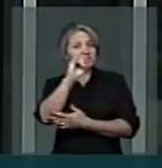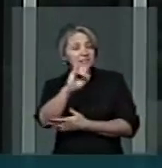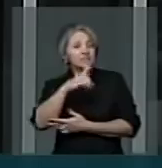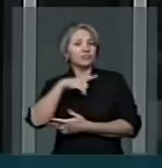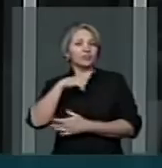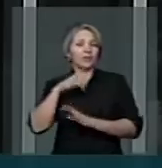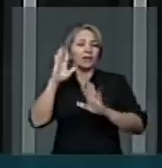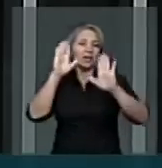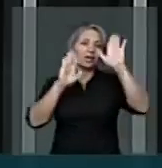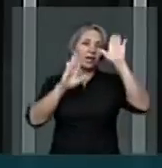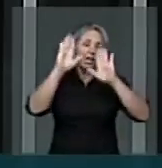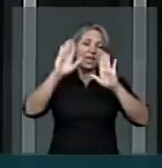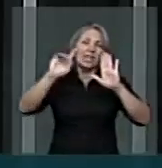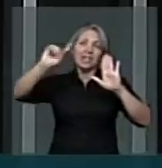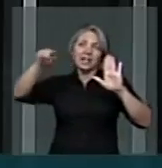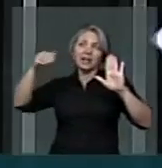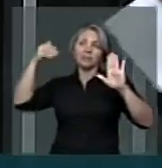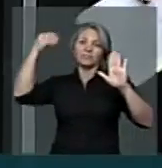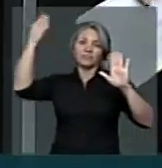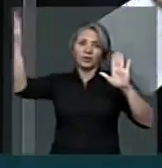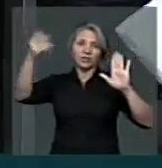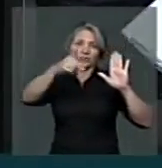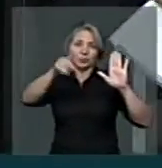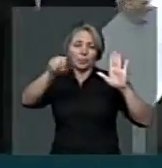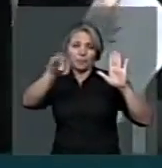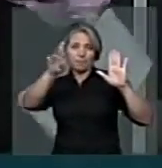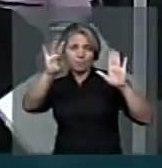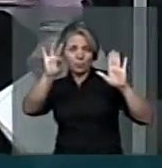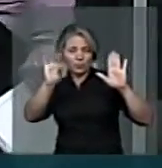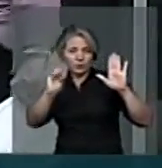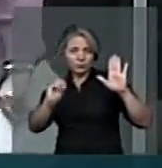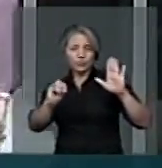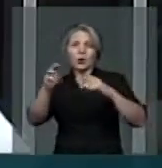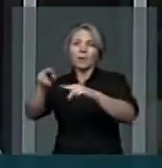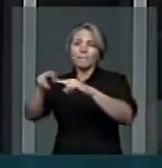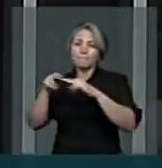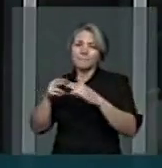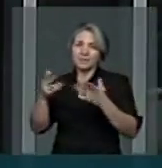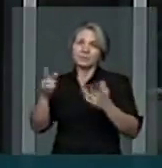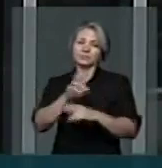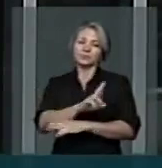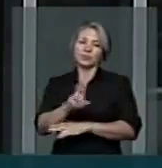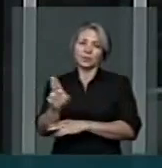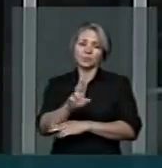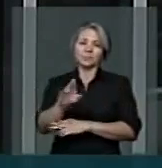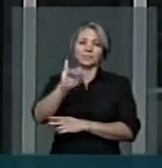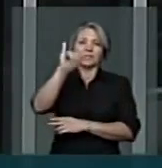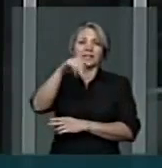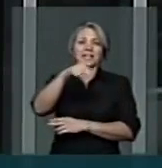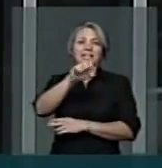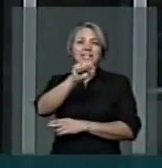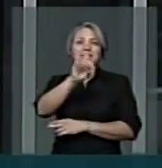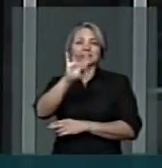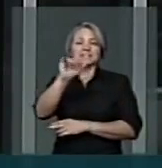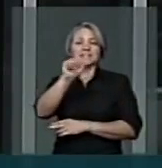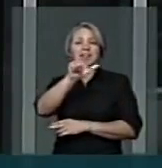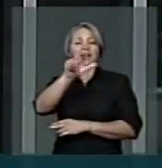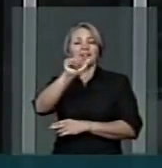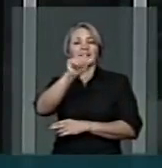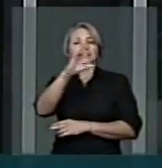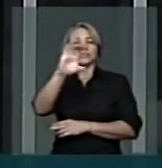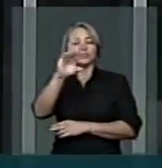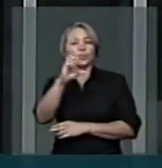e fora do porto organizado, através das chamadas e denominadas hoje instalações portuárias, que